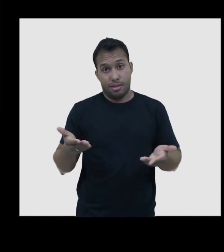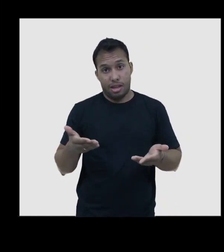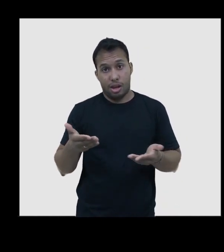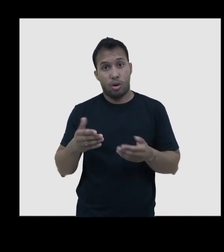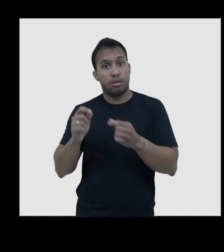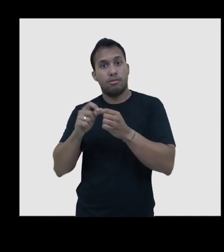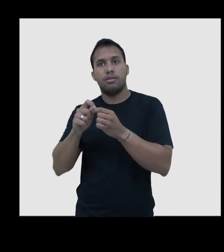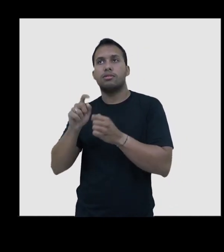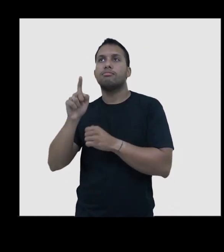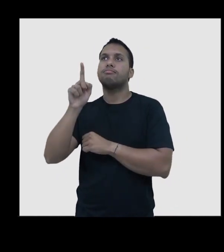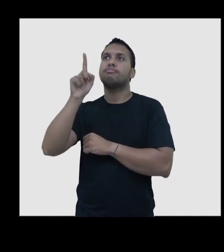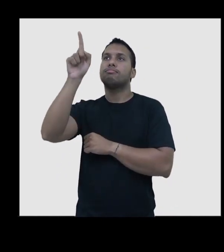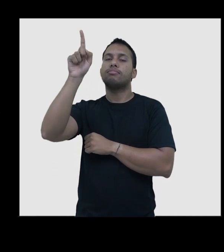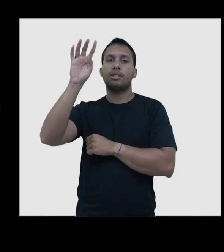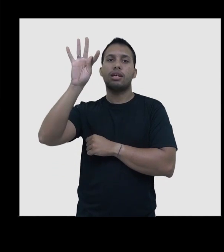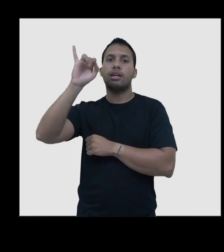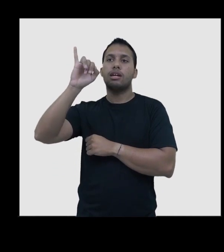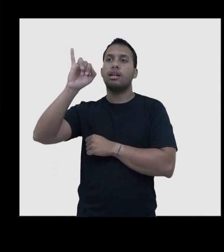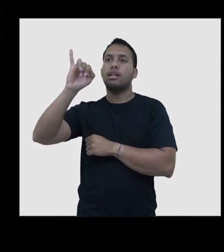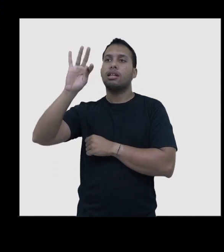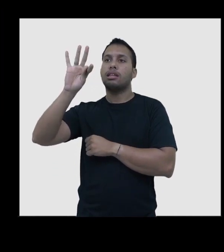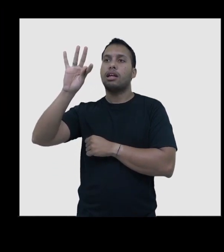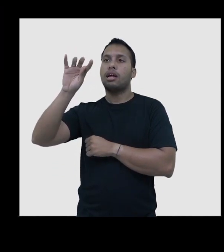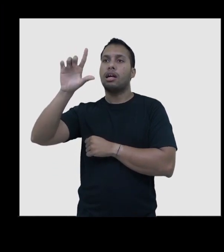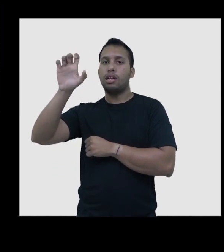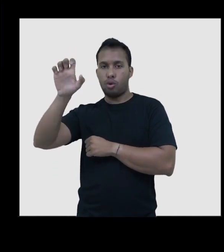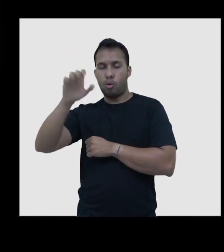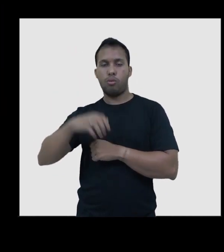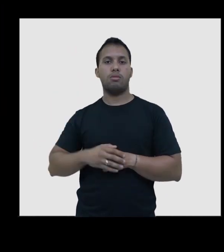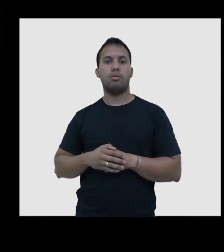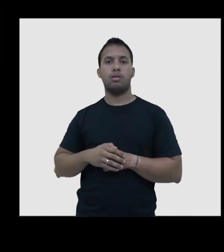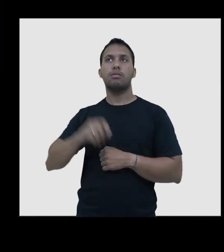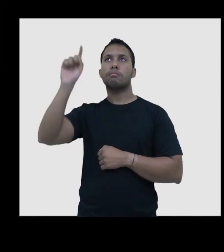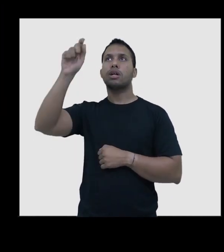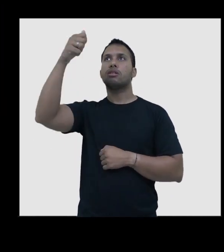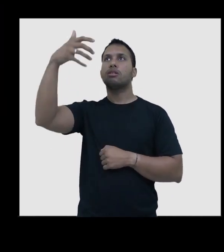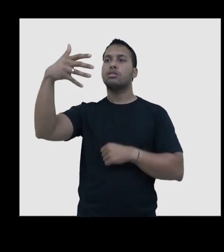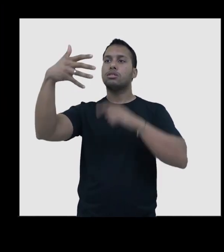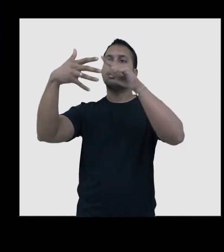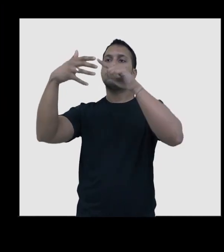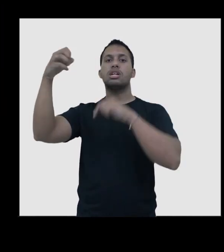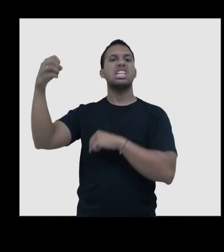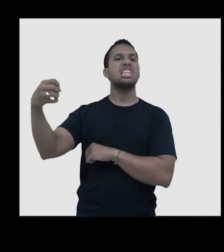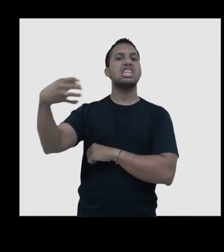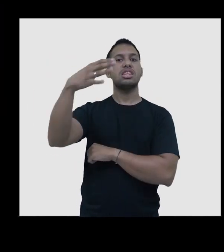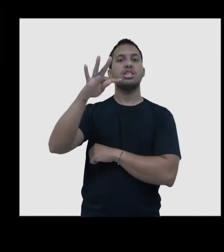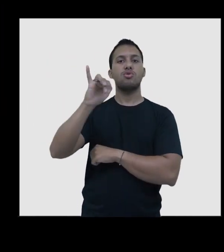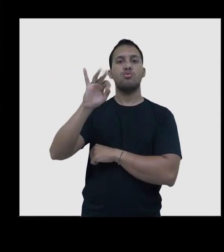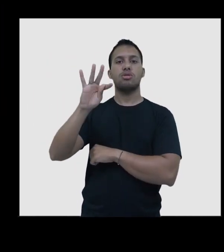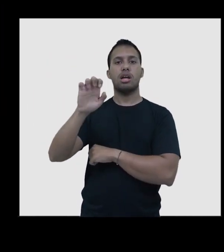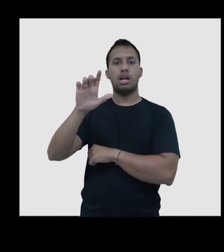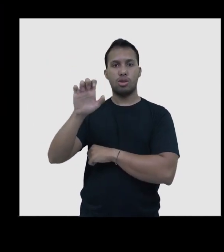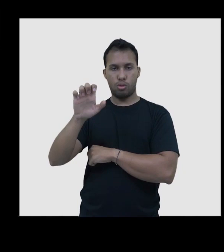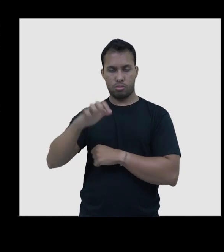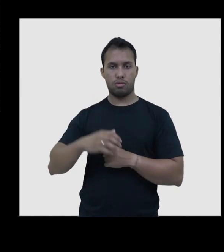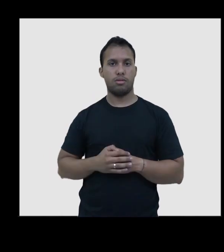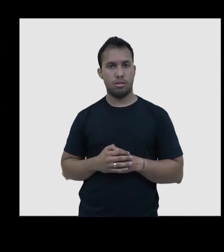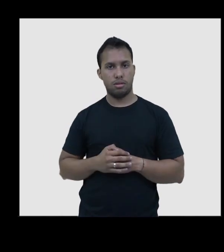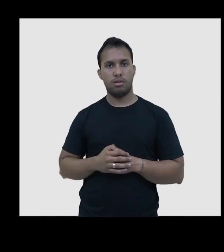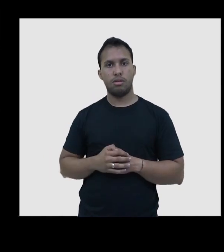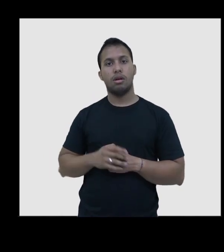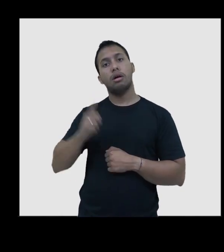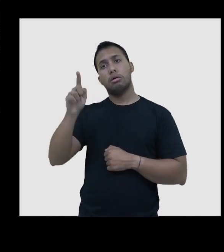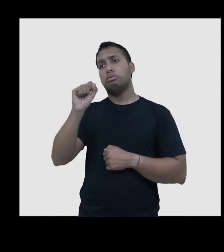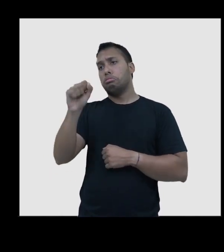New Title e esse primeiro, Default. Ele pede um nome, pergunta aqui um nome para a gente dar. Eu vou colocar como fundo,